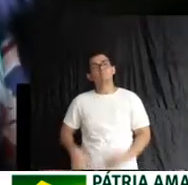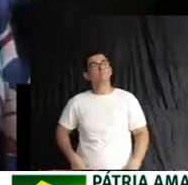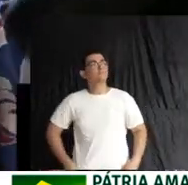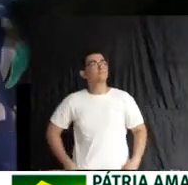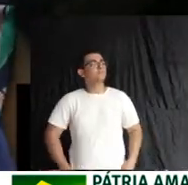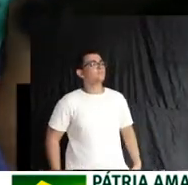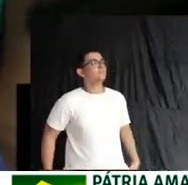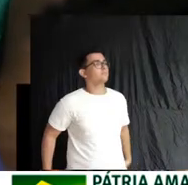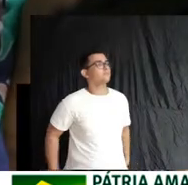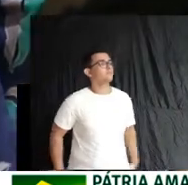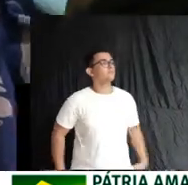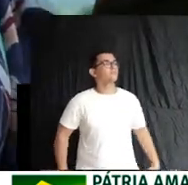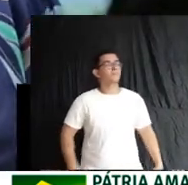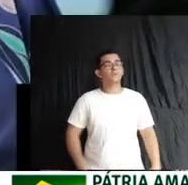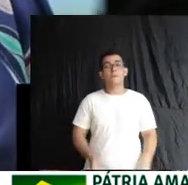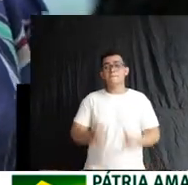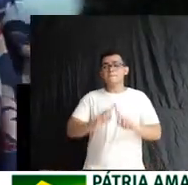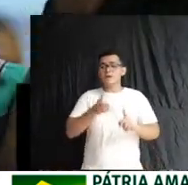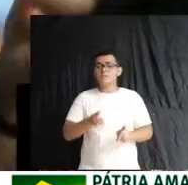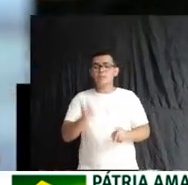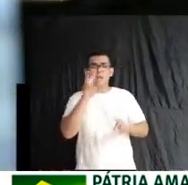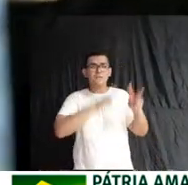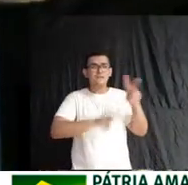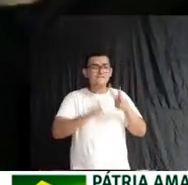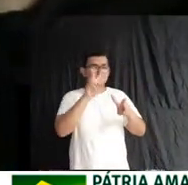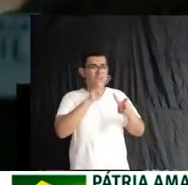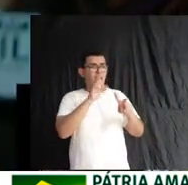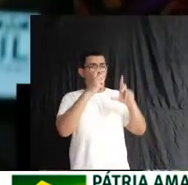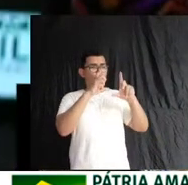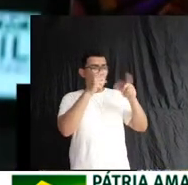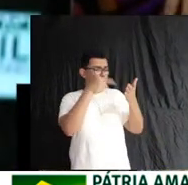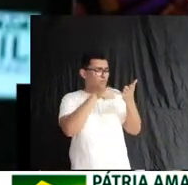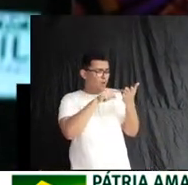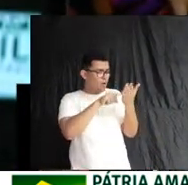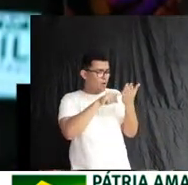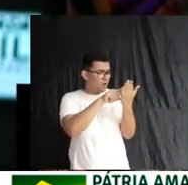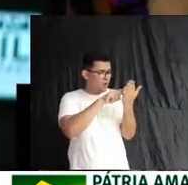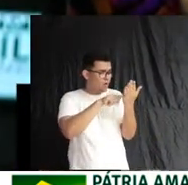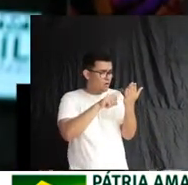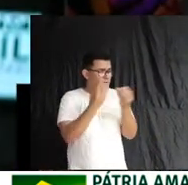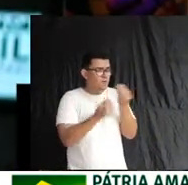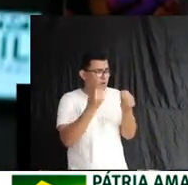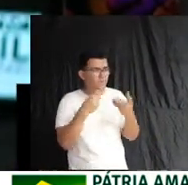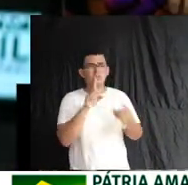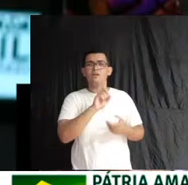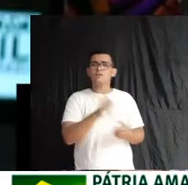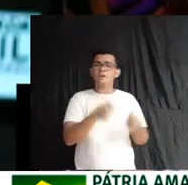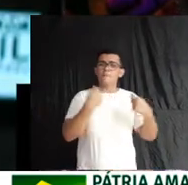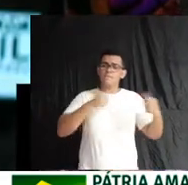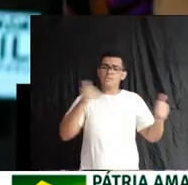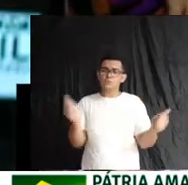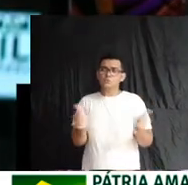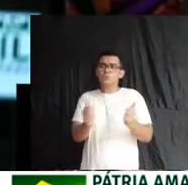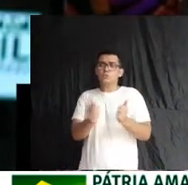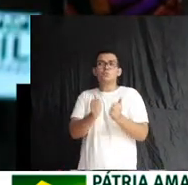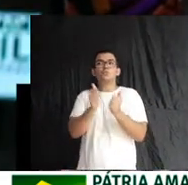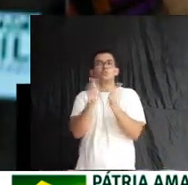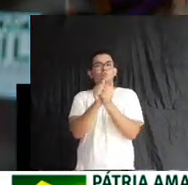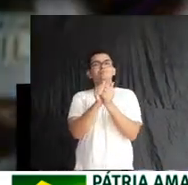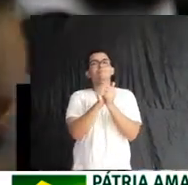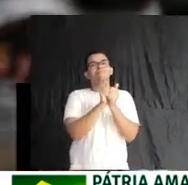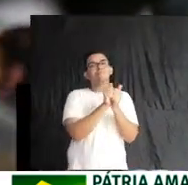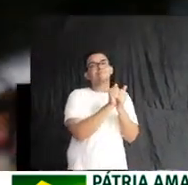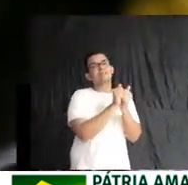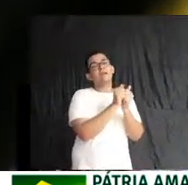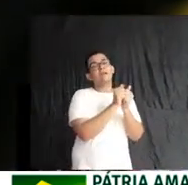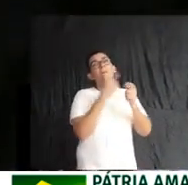A tela fria desse celular. Só ver tua foto não vai me esquentar. Amar você